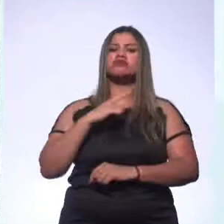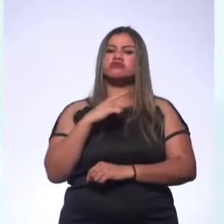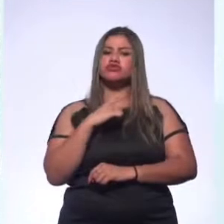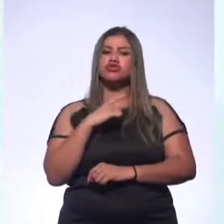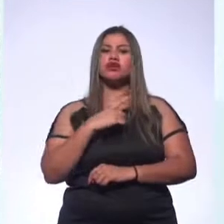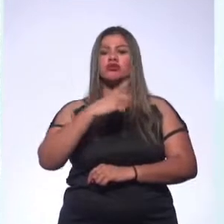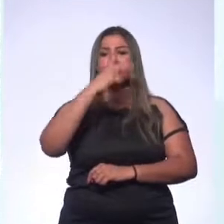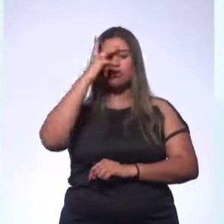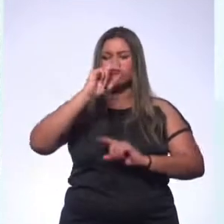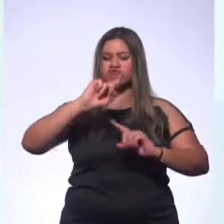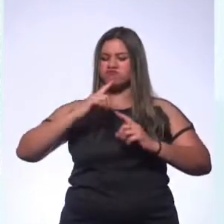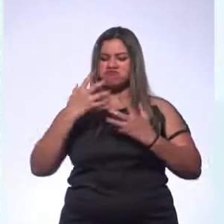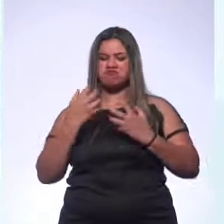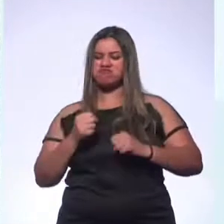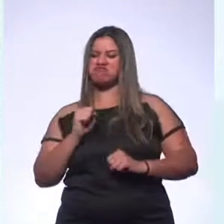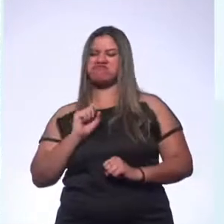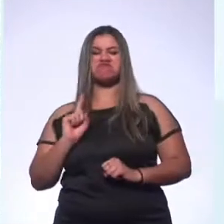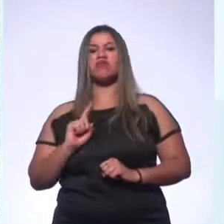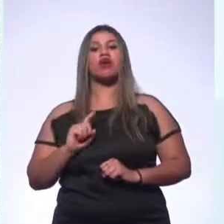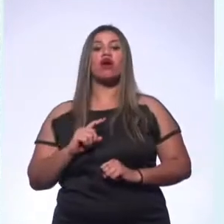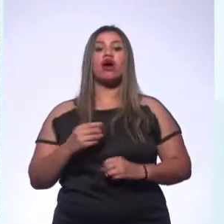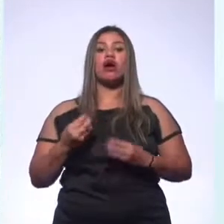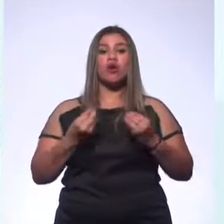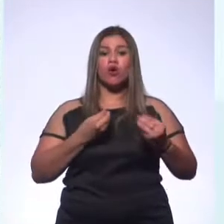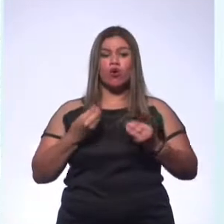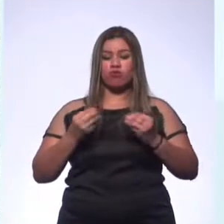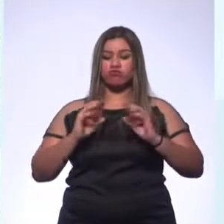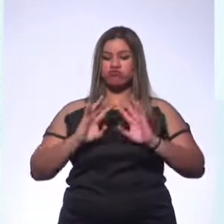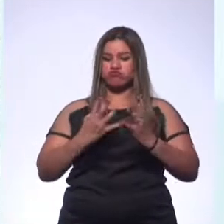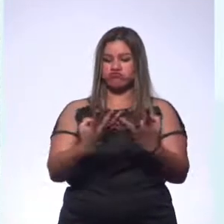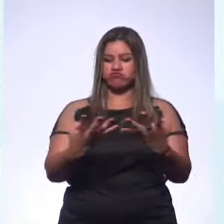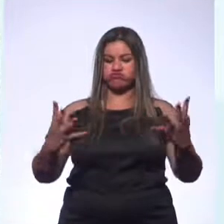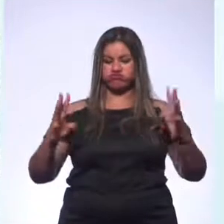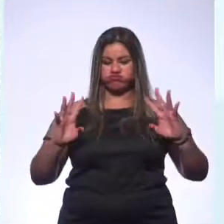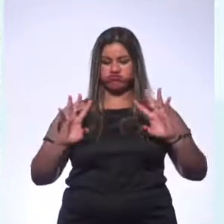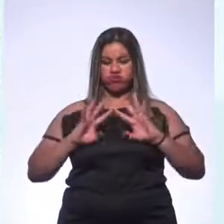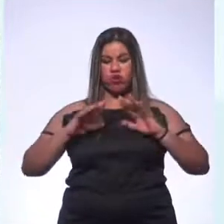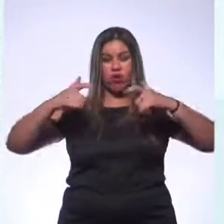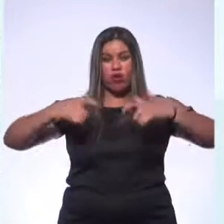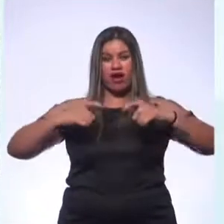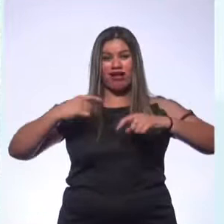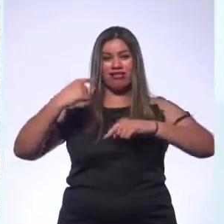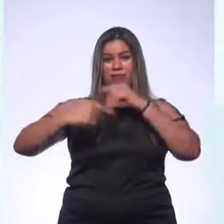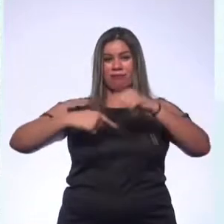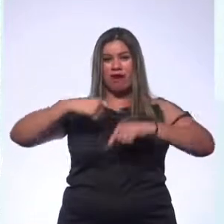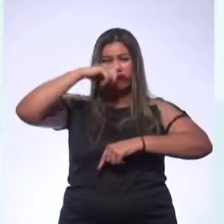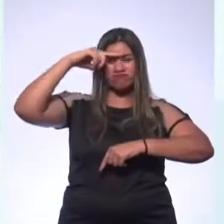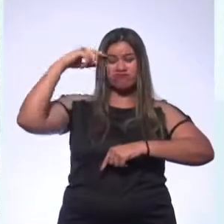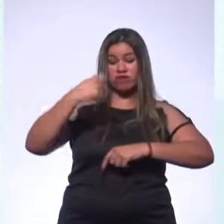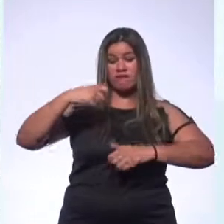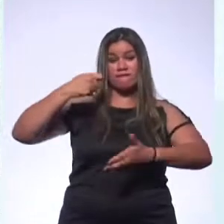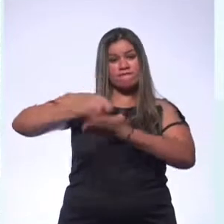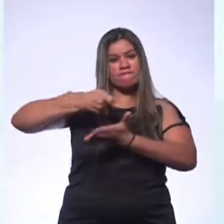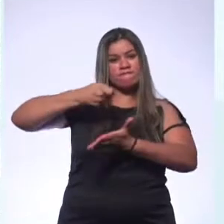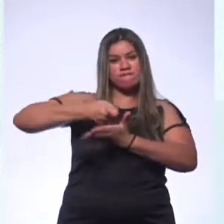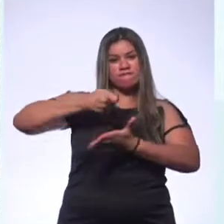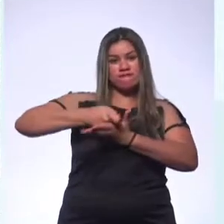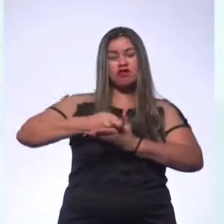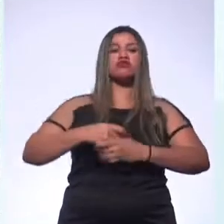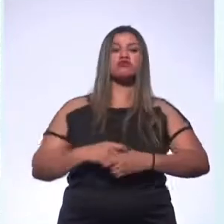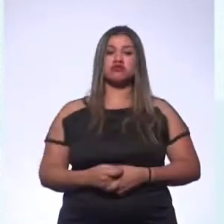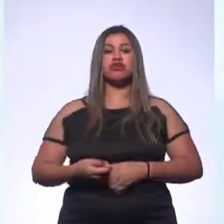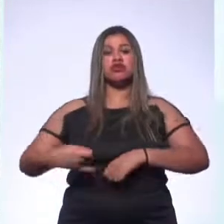seus opositores, criou campos de trabalho forçado e centralizou a política